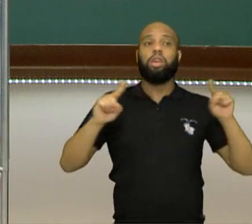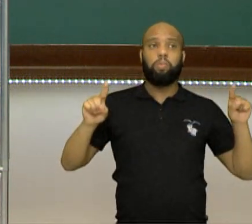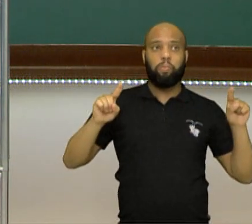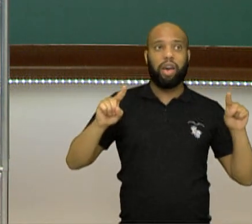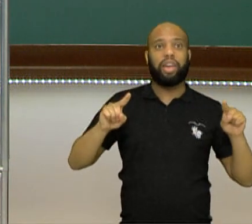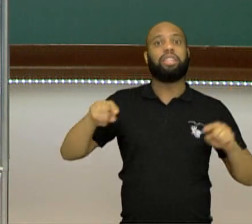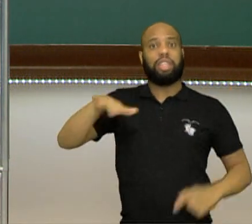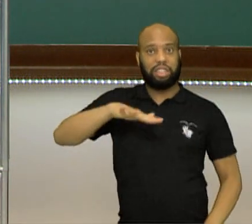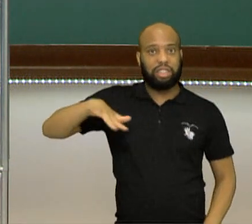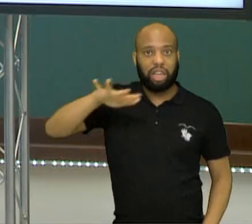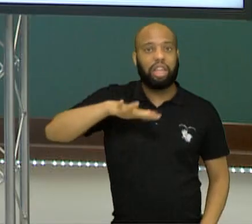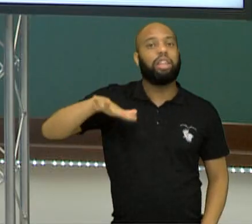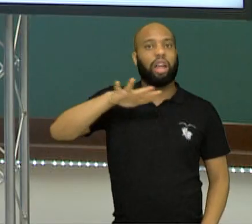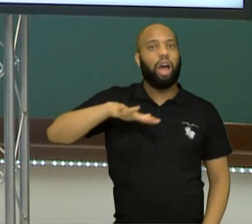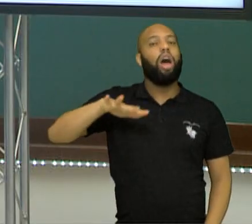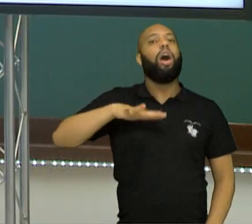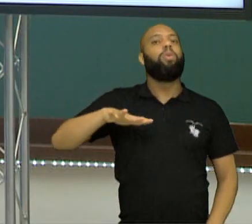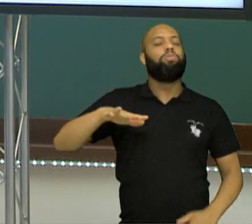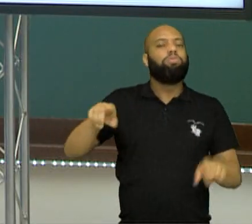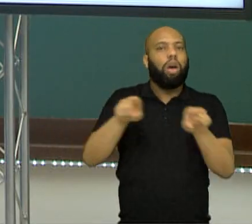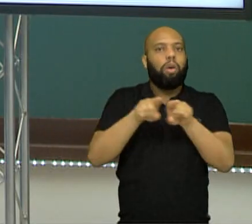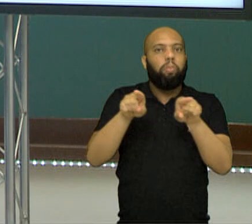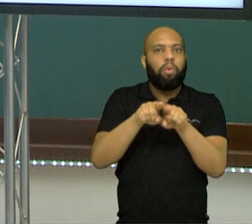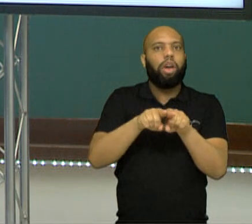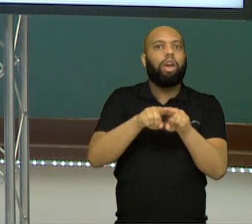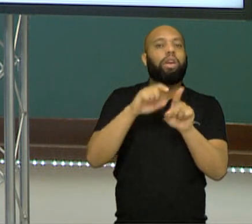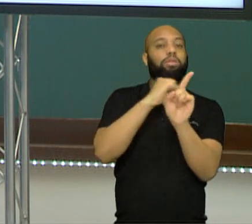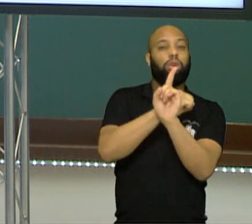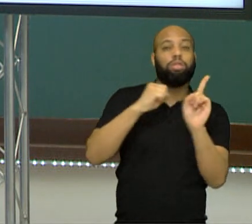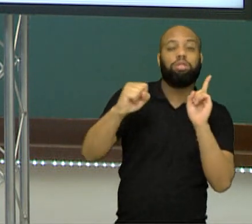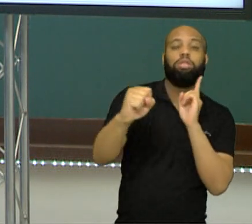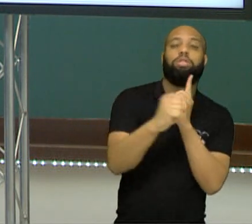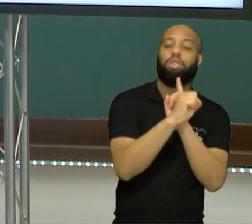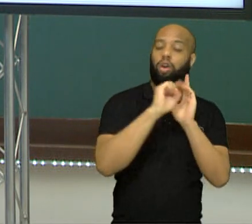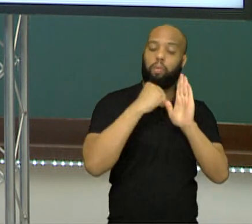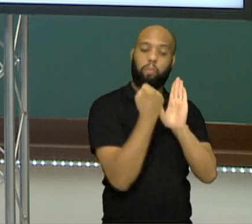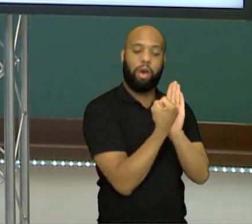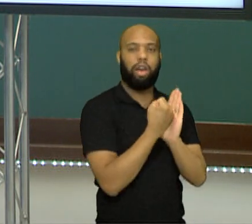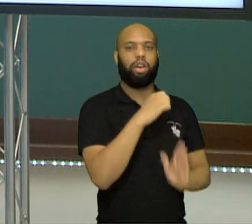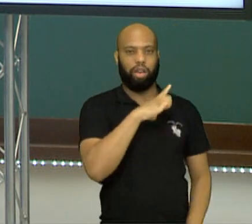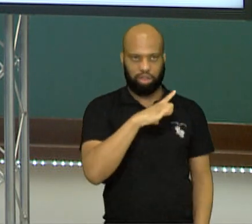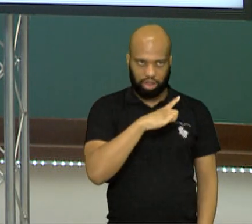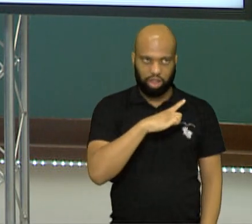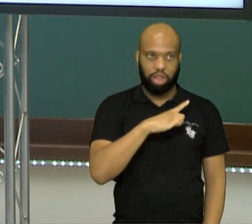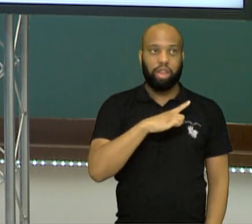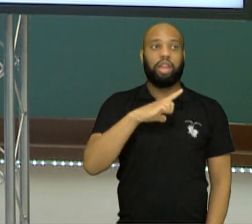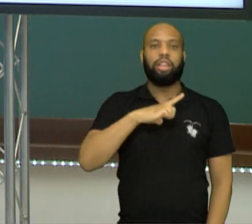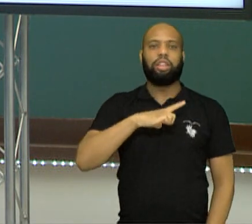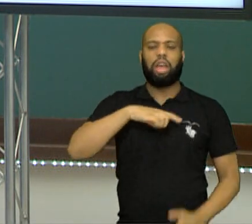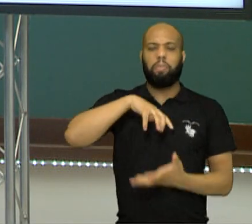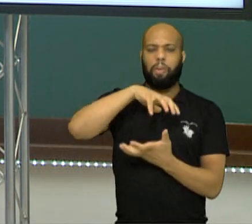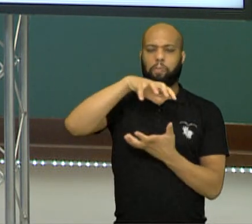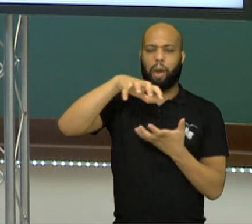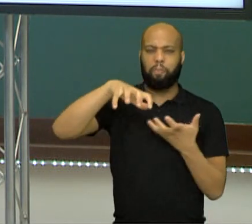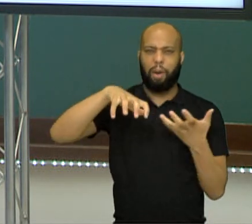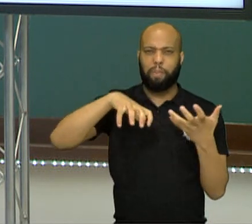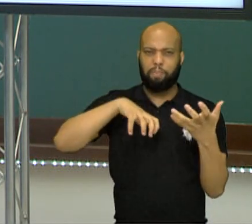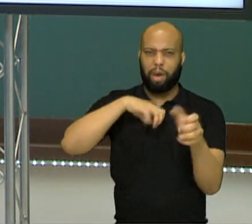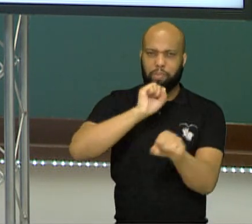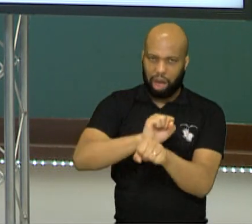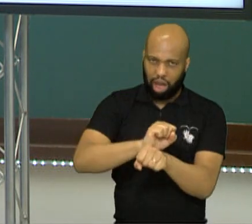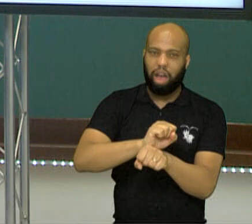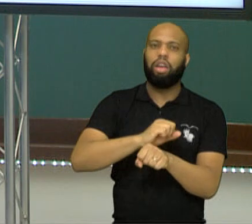esse cenário americano também é marcado por uma situação social muito específica. Muitas greves acontecendo,